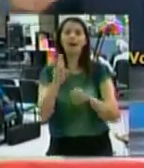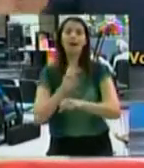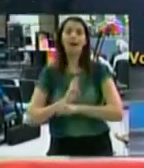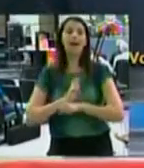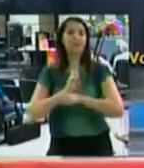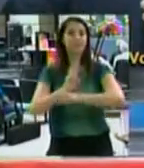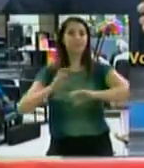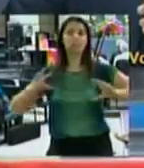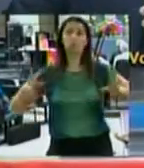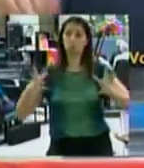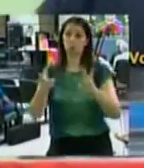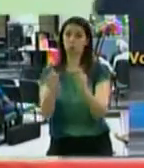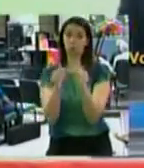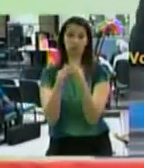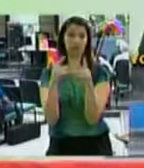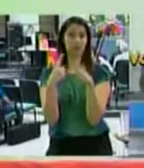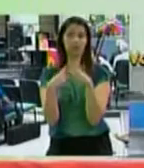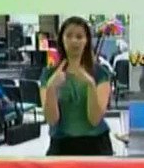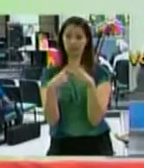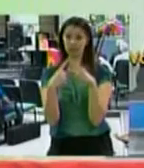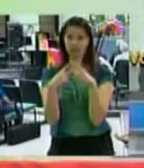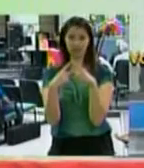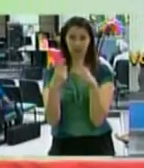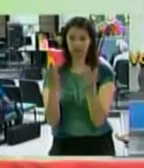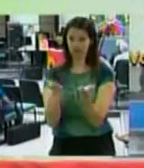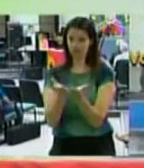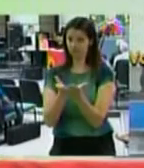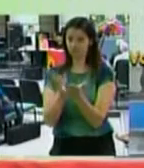da Igreja de Cristo.